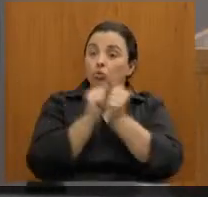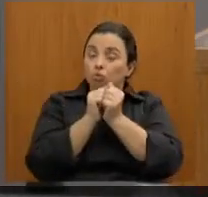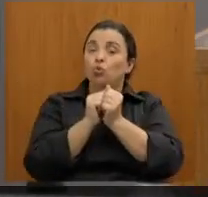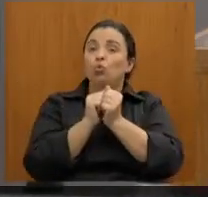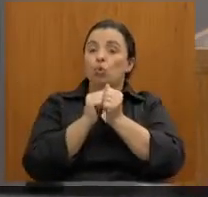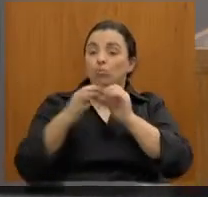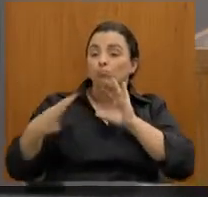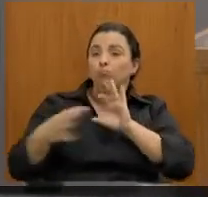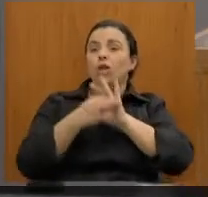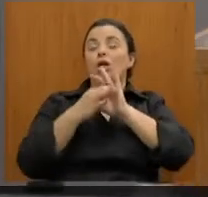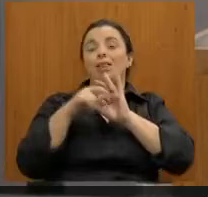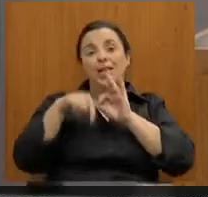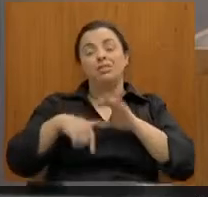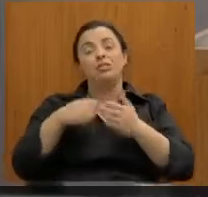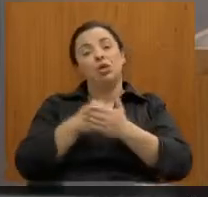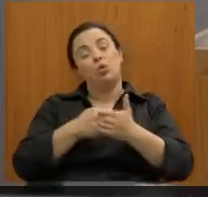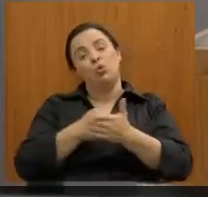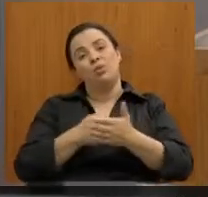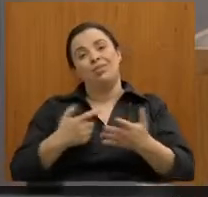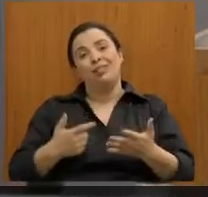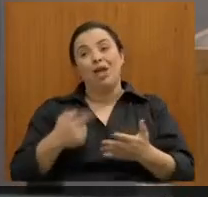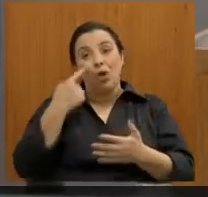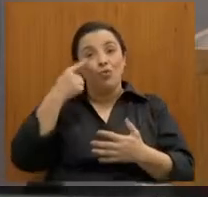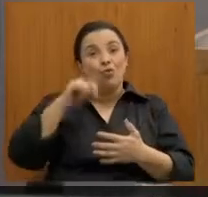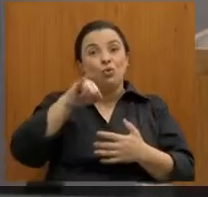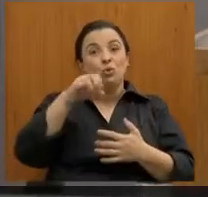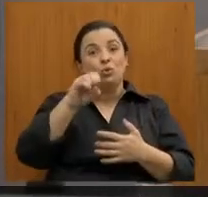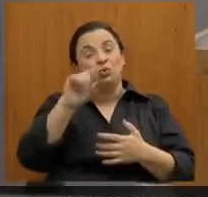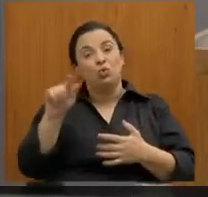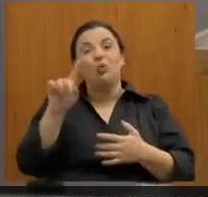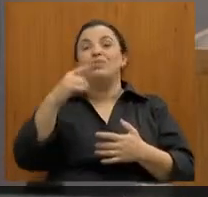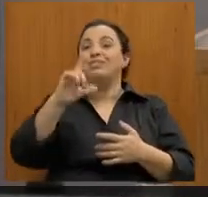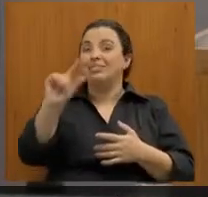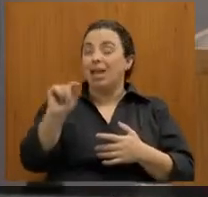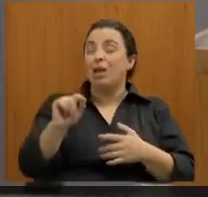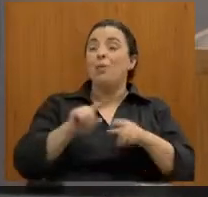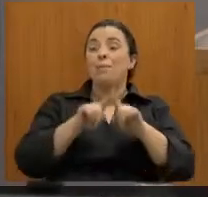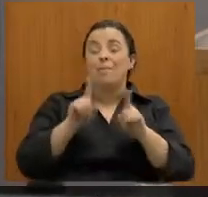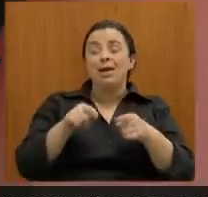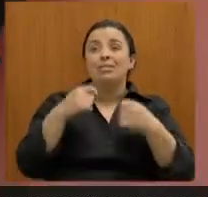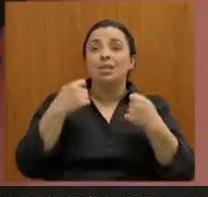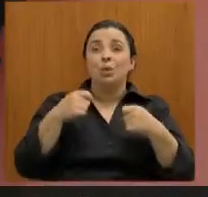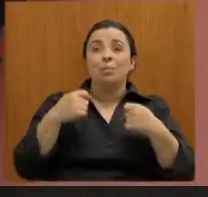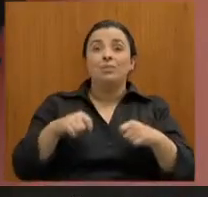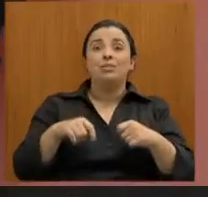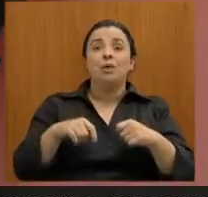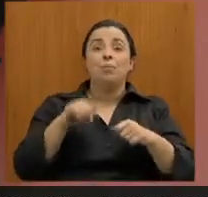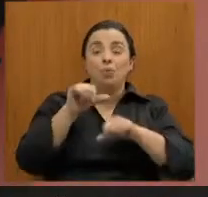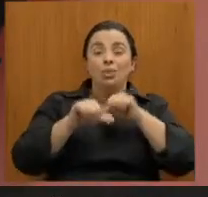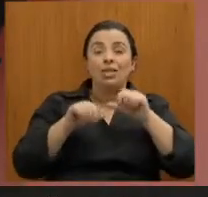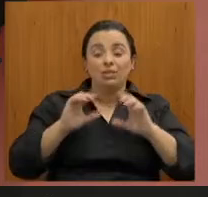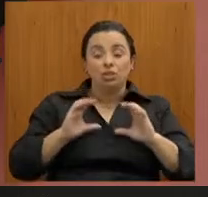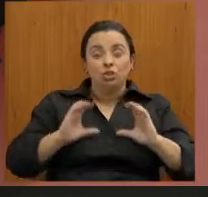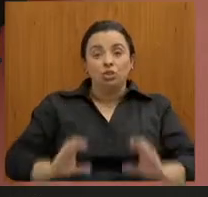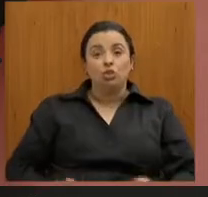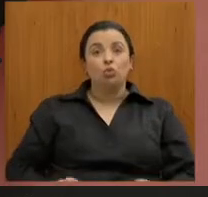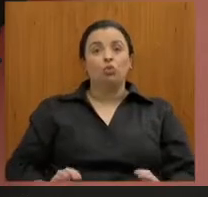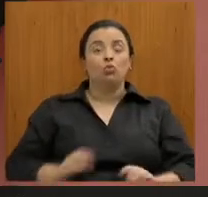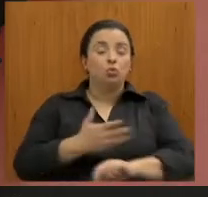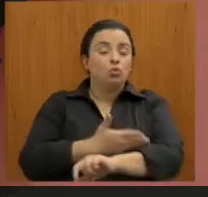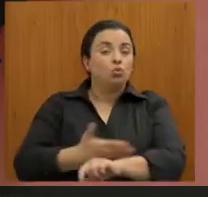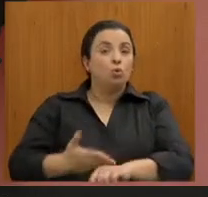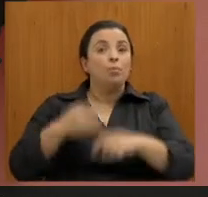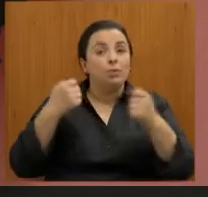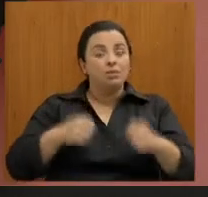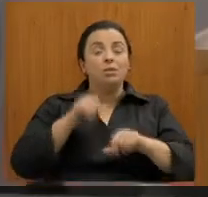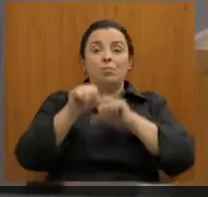mudança de hábitos costumes né que bom refletir no comportamento e concorda assim com Amado que eu achei